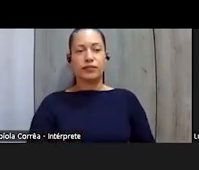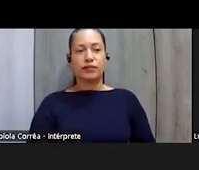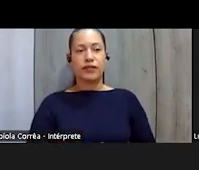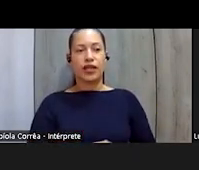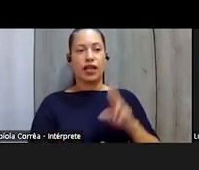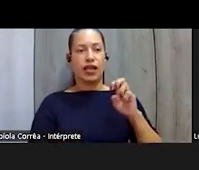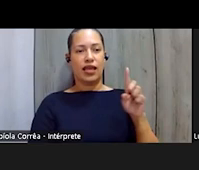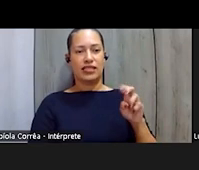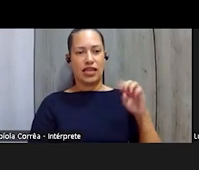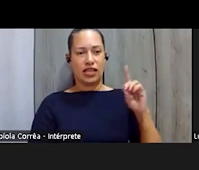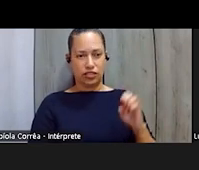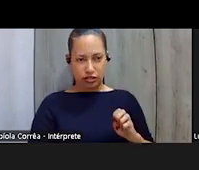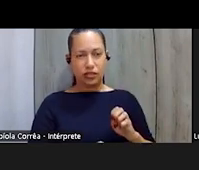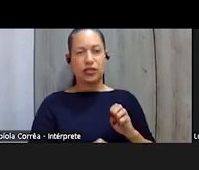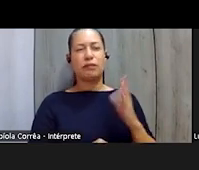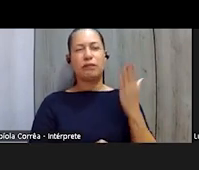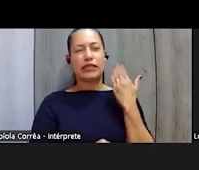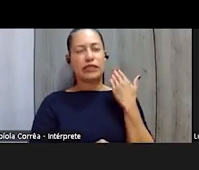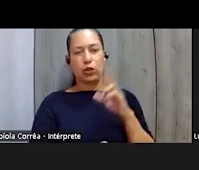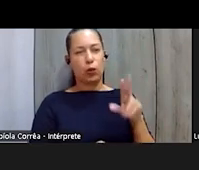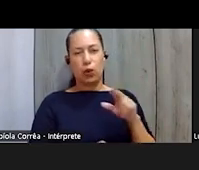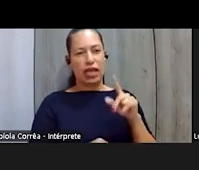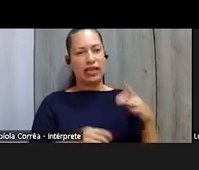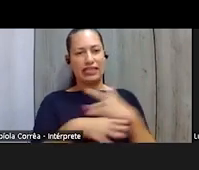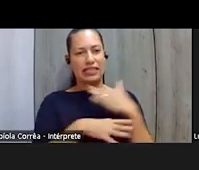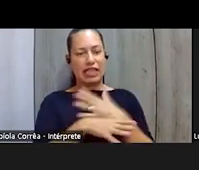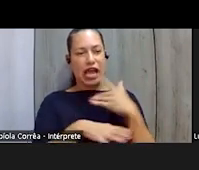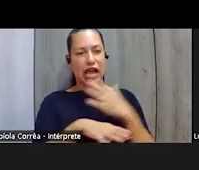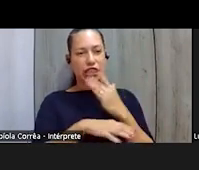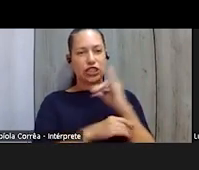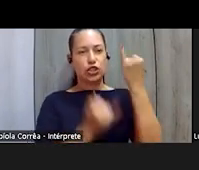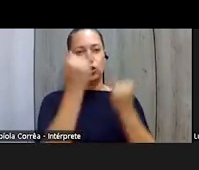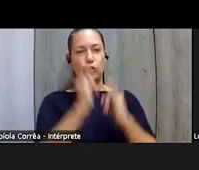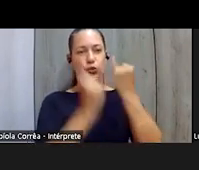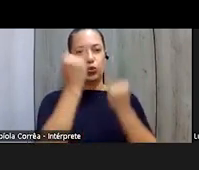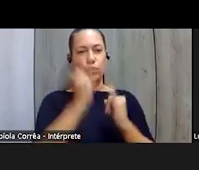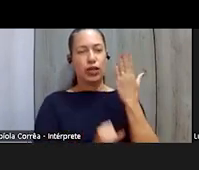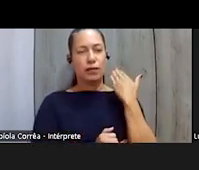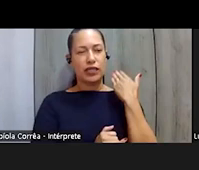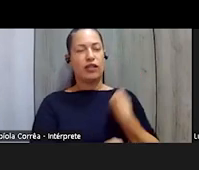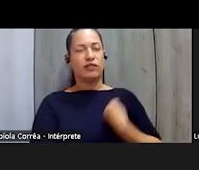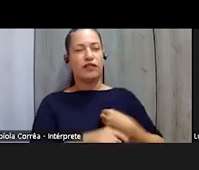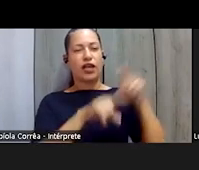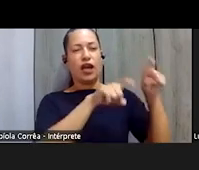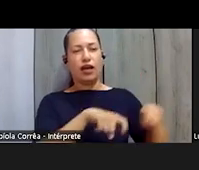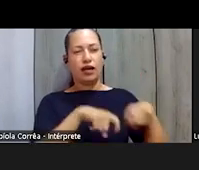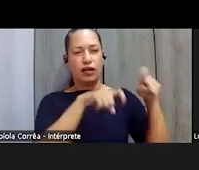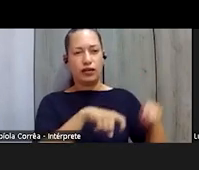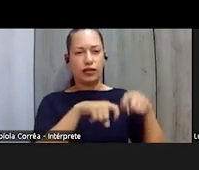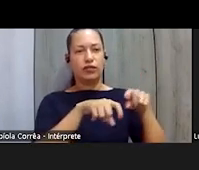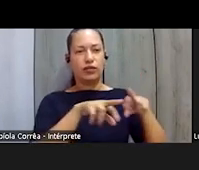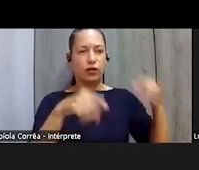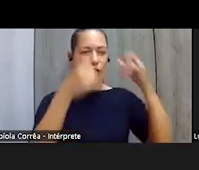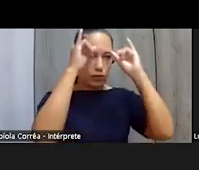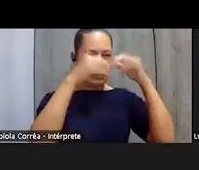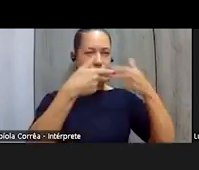ainda uma cidade industrial, era uma região que vivia da agropecuária. E desde